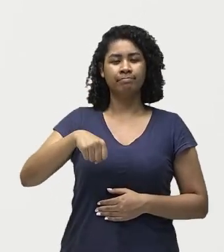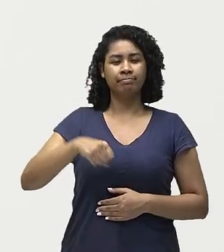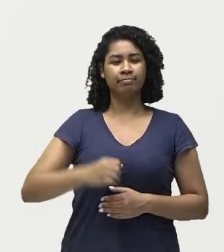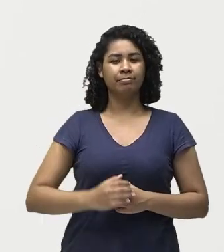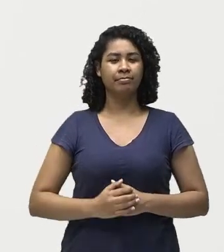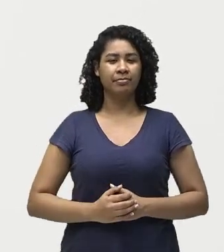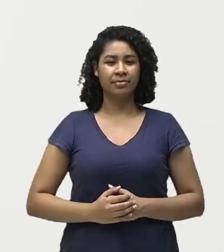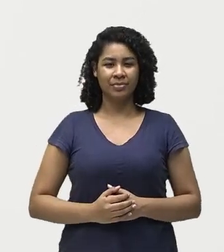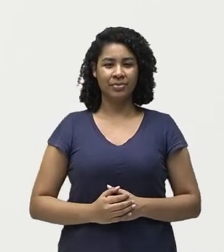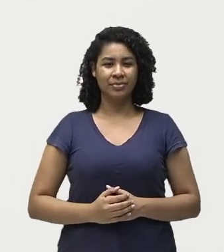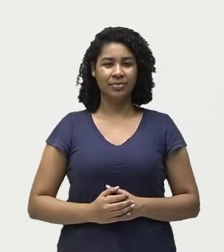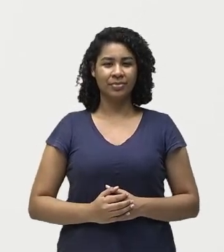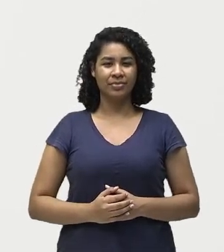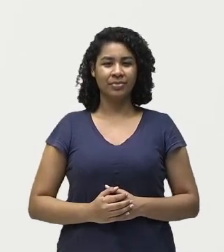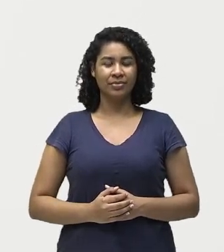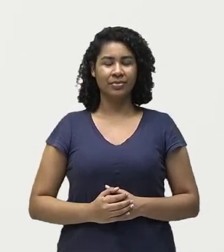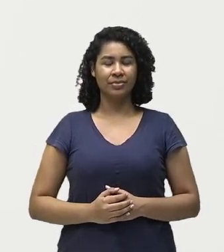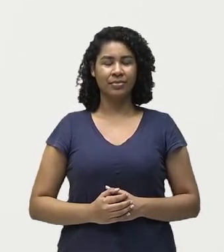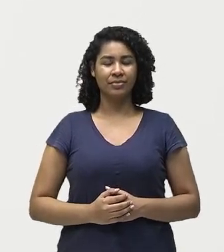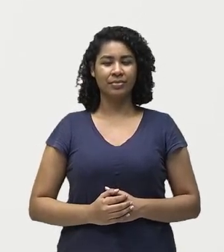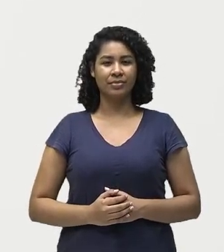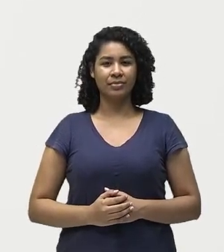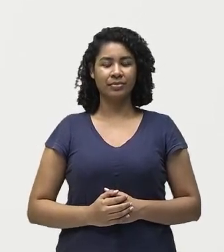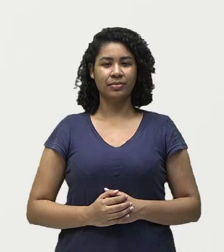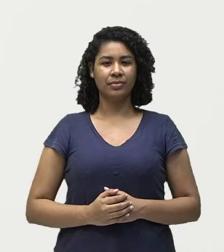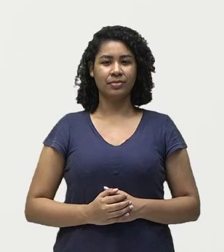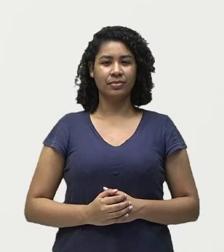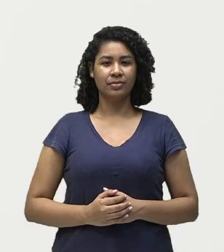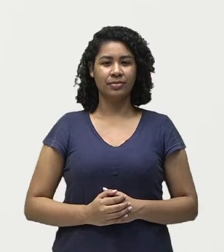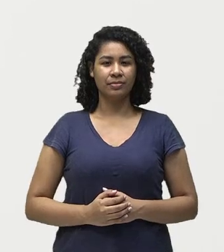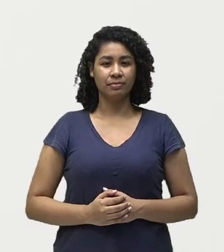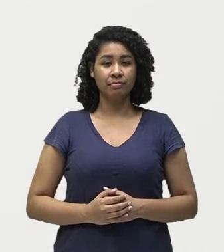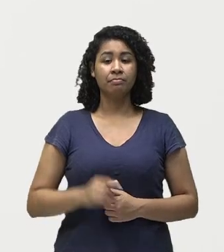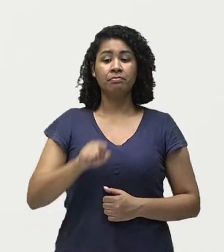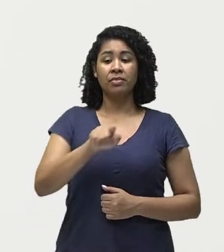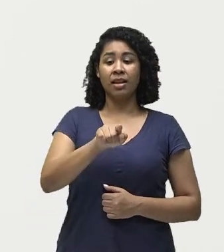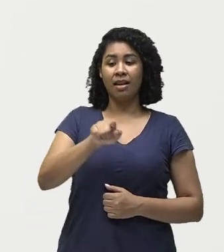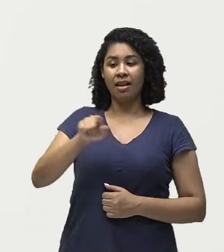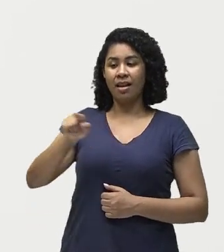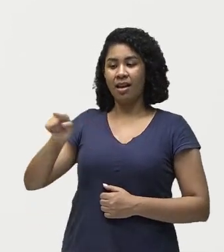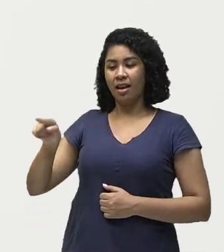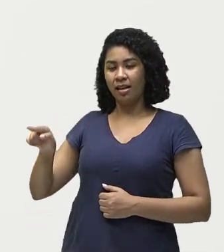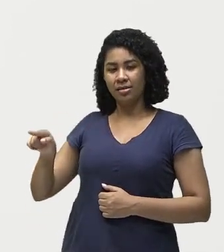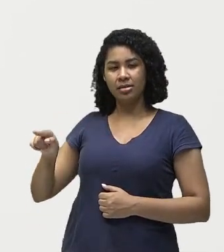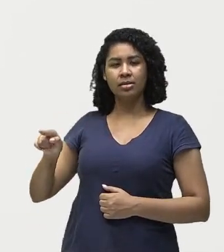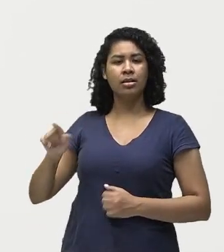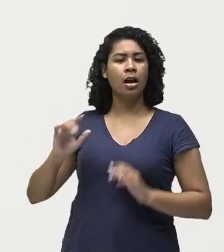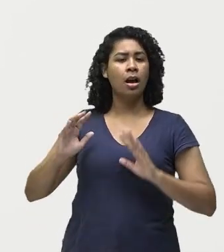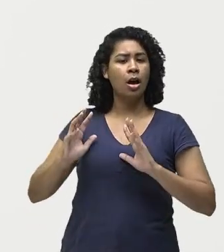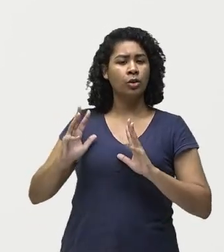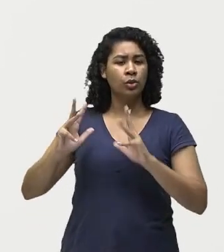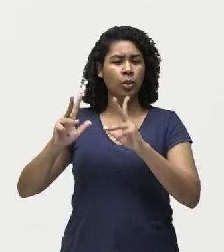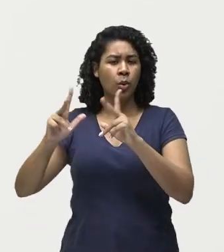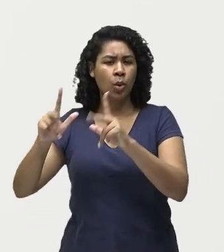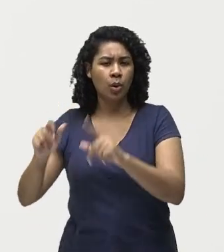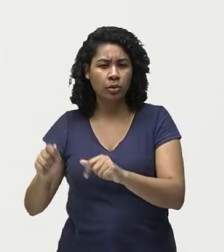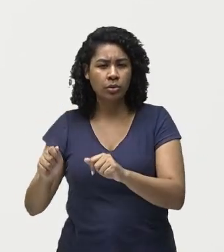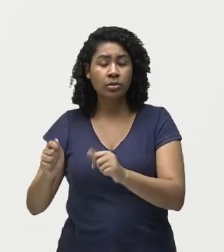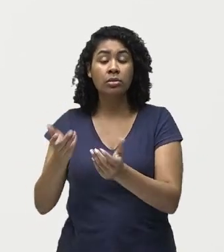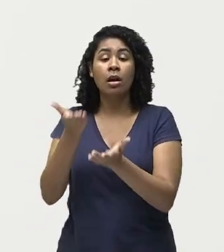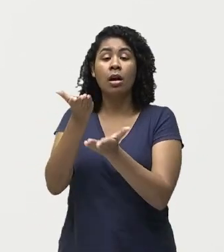me. They all study with me. Eles todos estudam comigo,